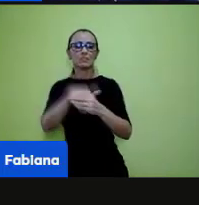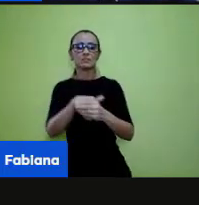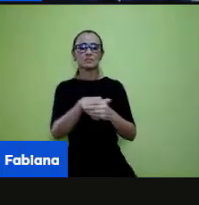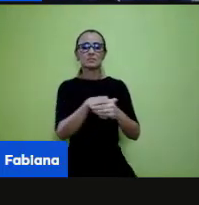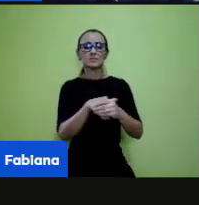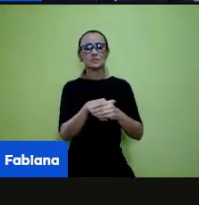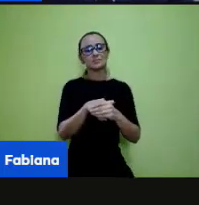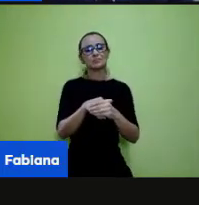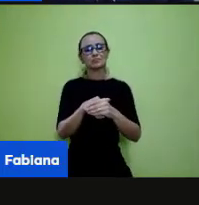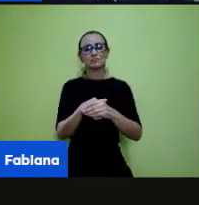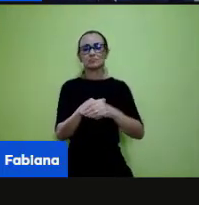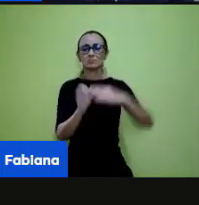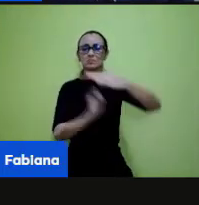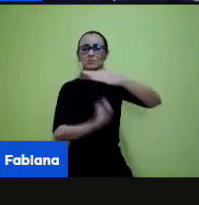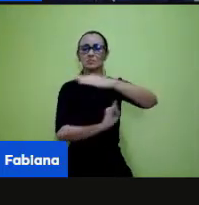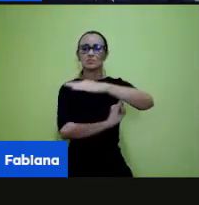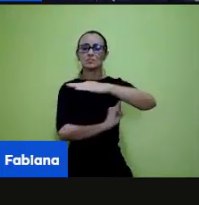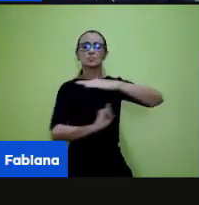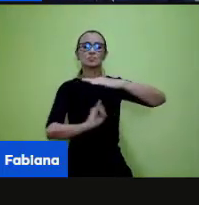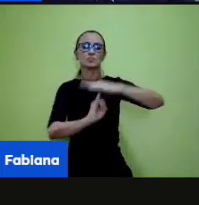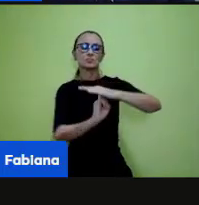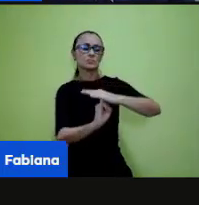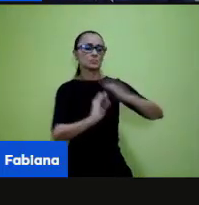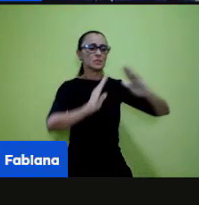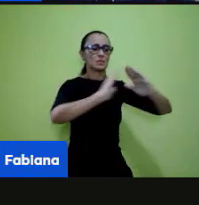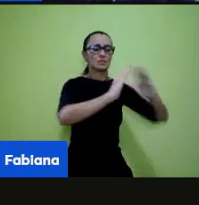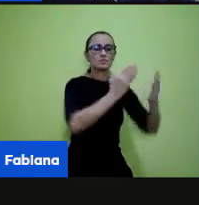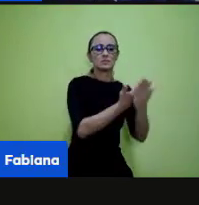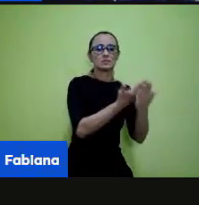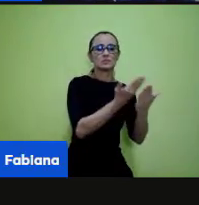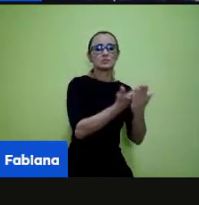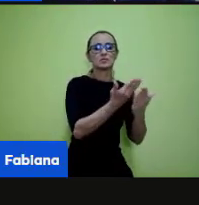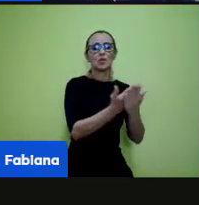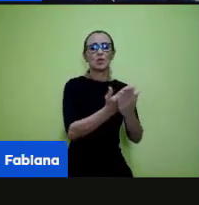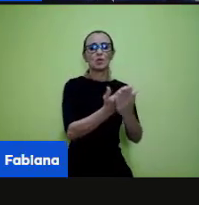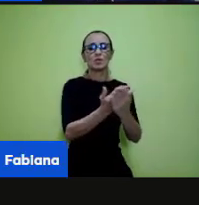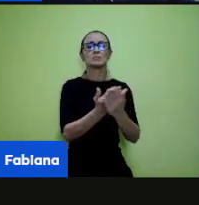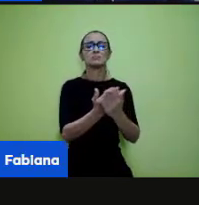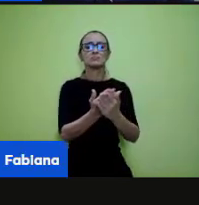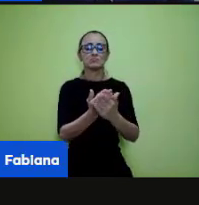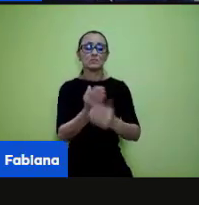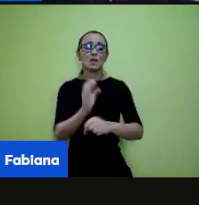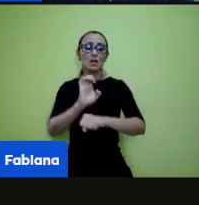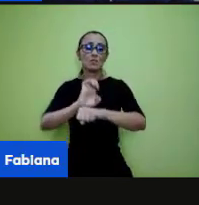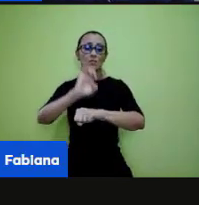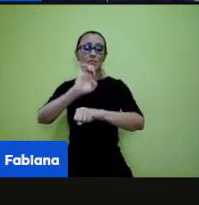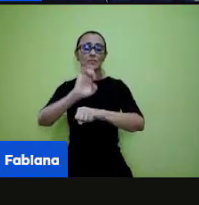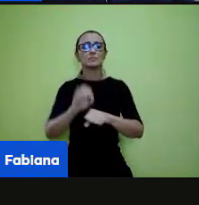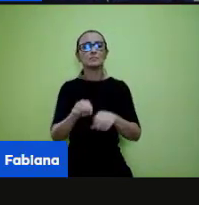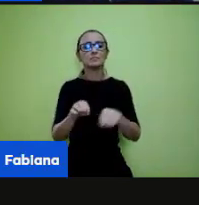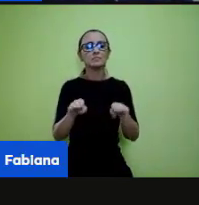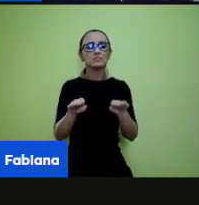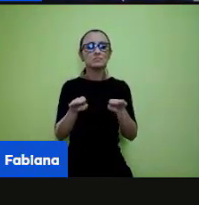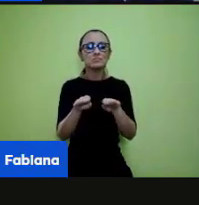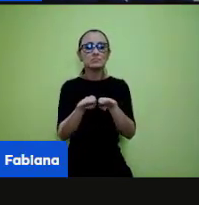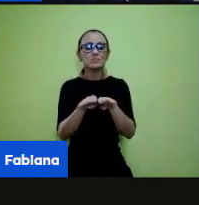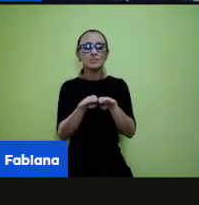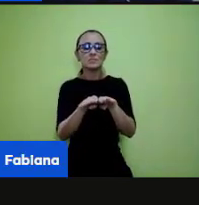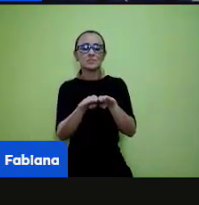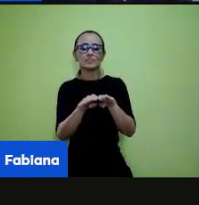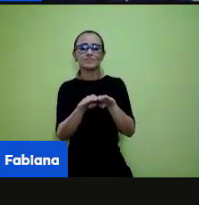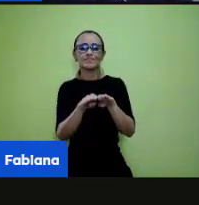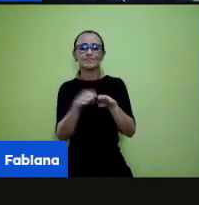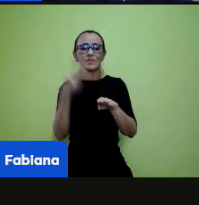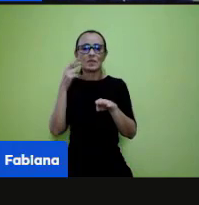sua instituição, dentro da sua escola, dentro do seu e-mail, onde deverá ser realizado o controle mecânico. O controle